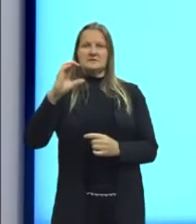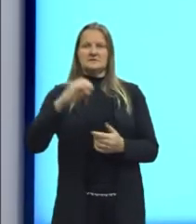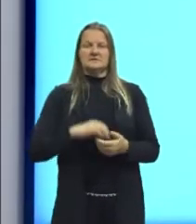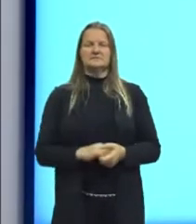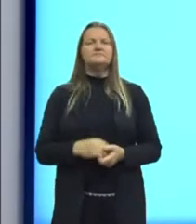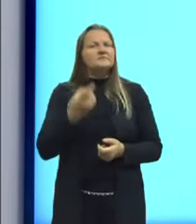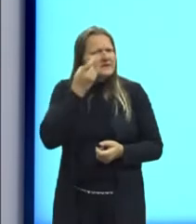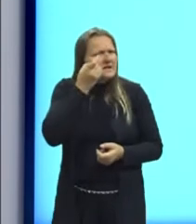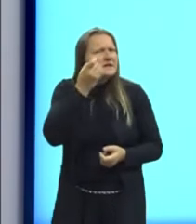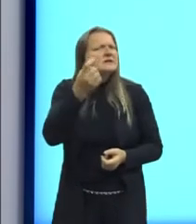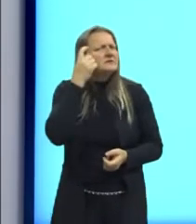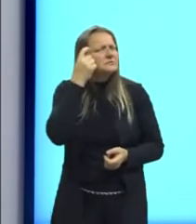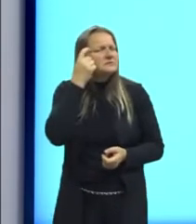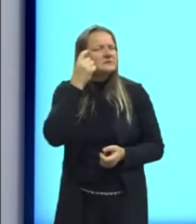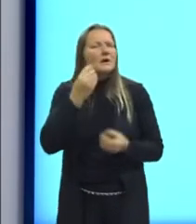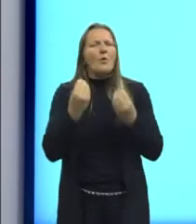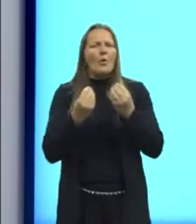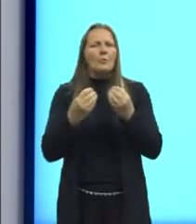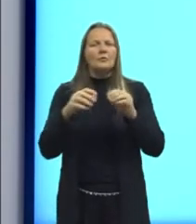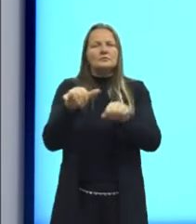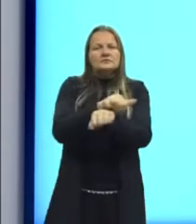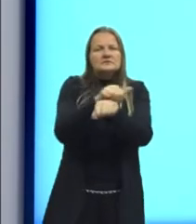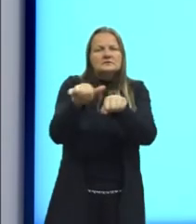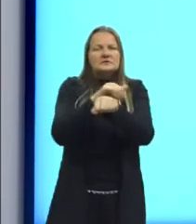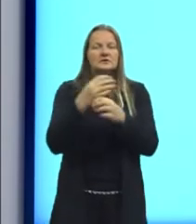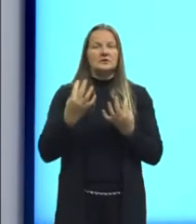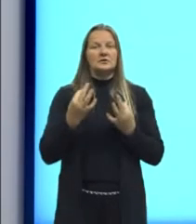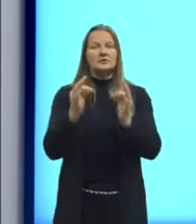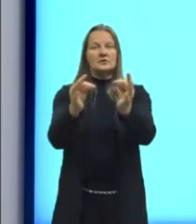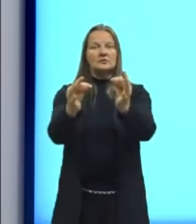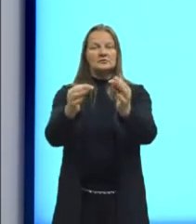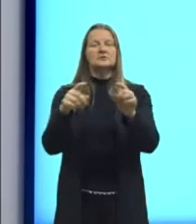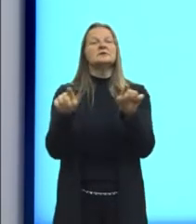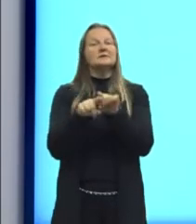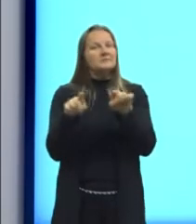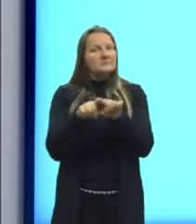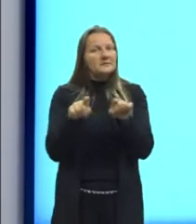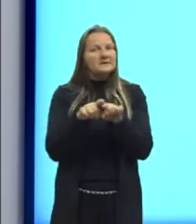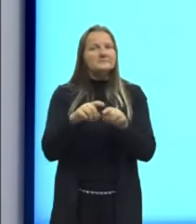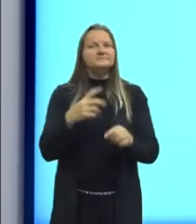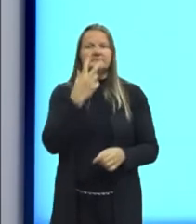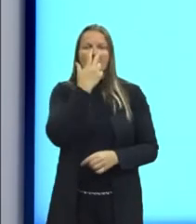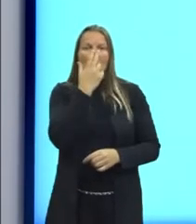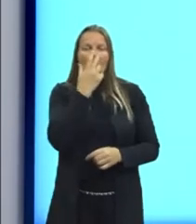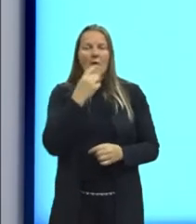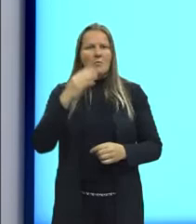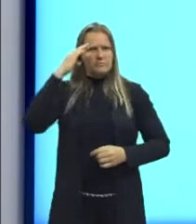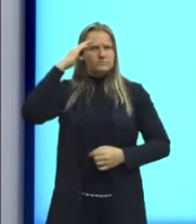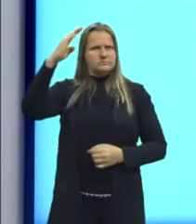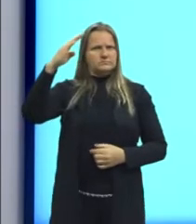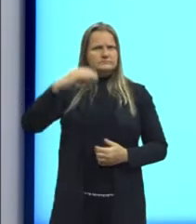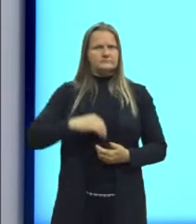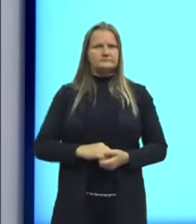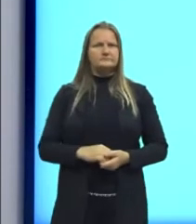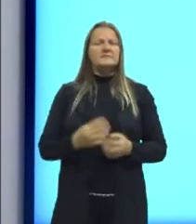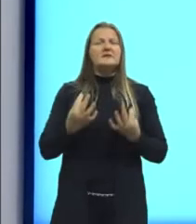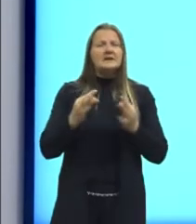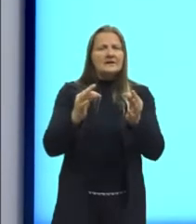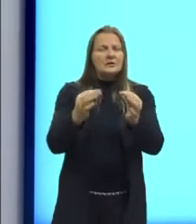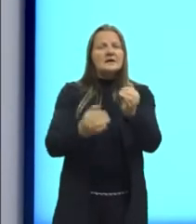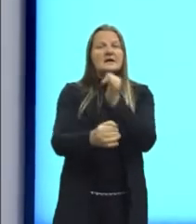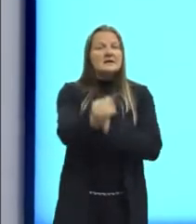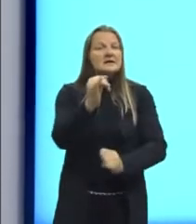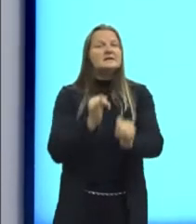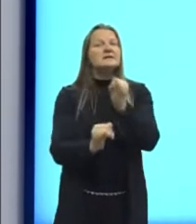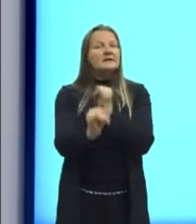é interessante a gente pensar nesse sentido de Como a tecnologia ela se desenvolve por questões militares né e a própria internet